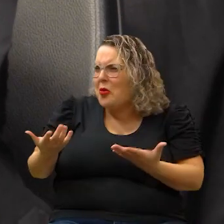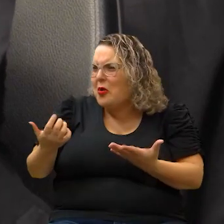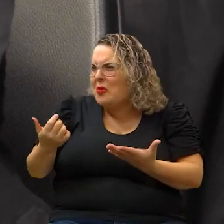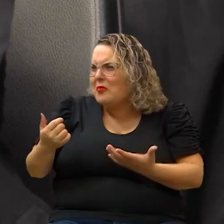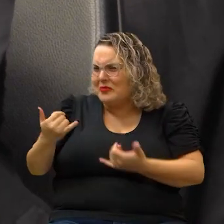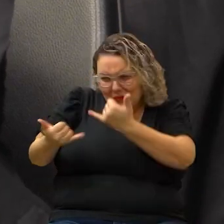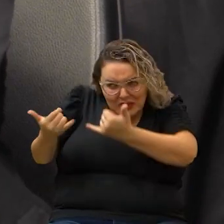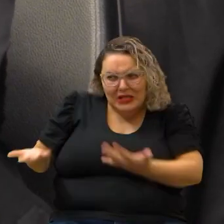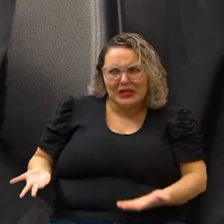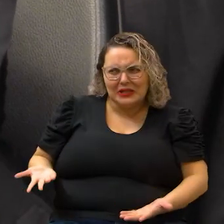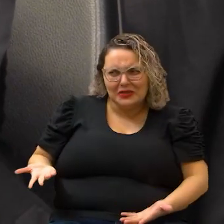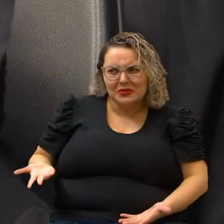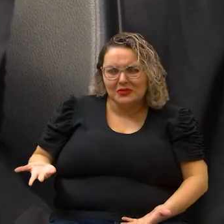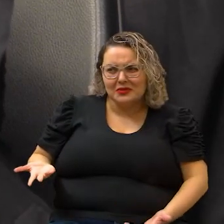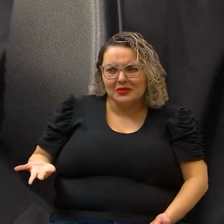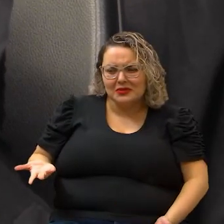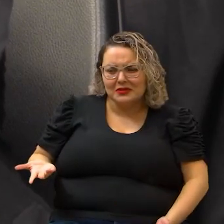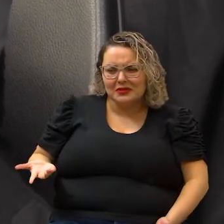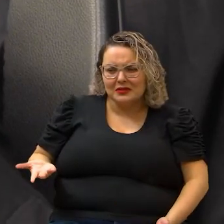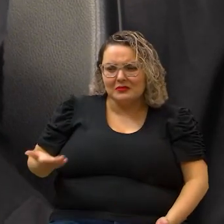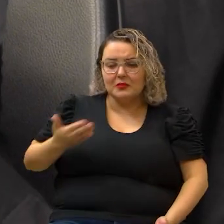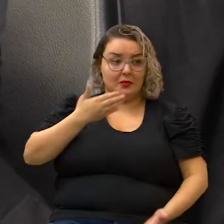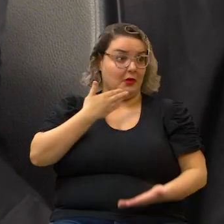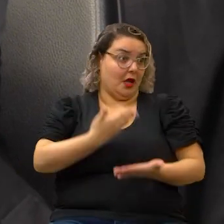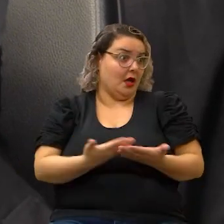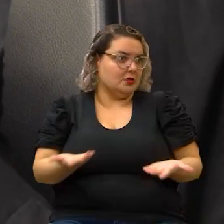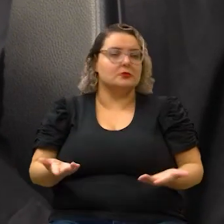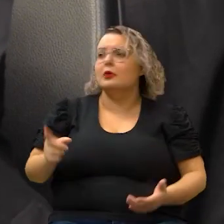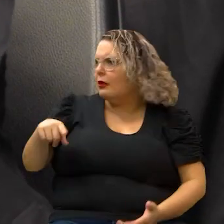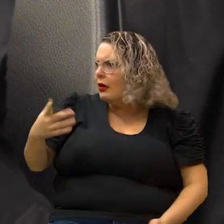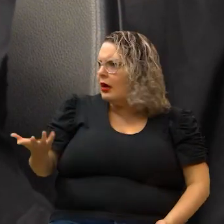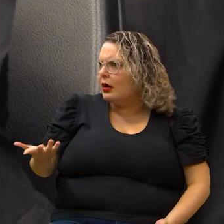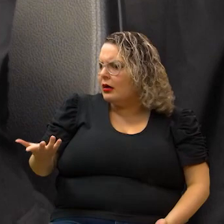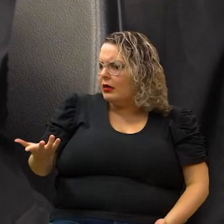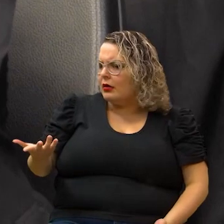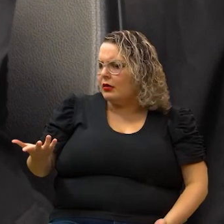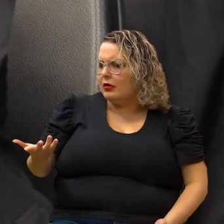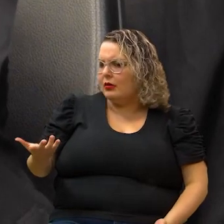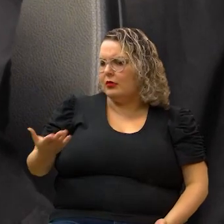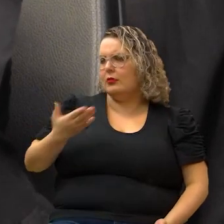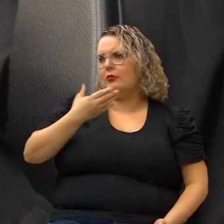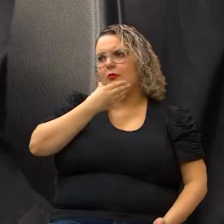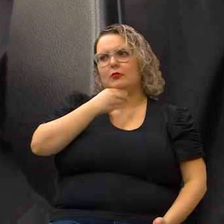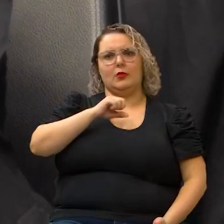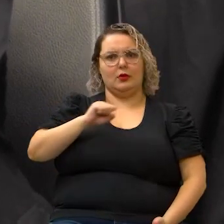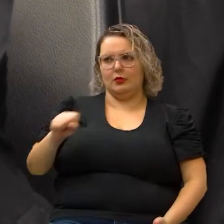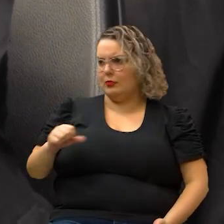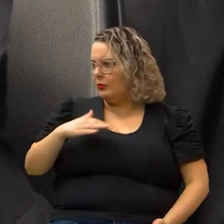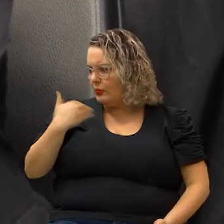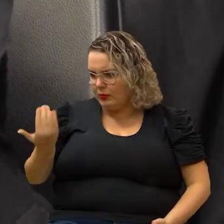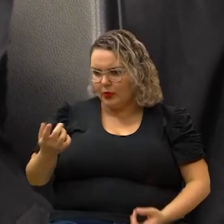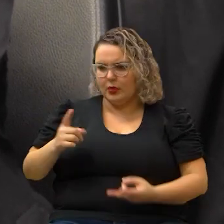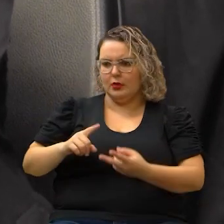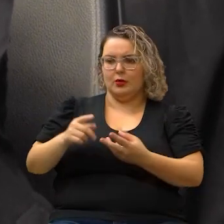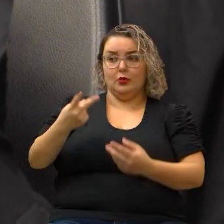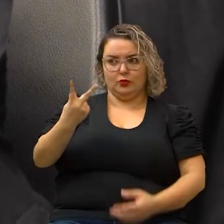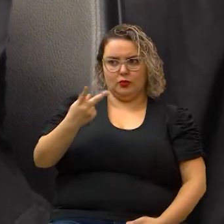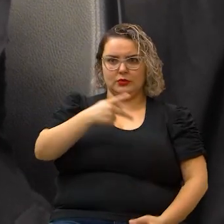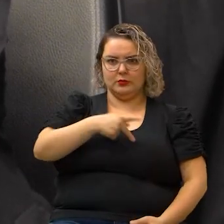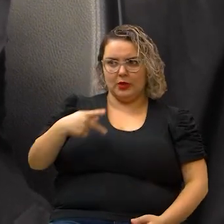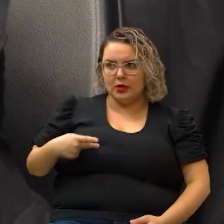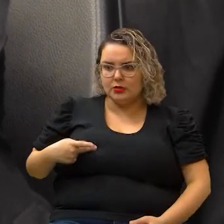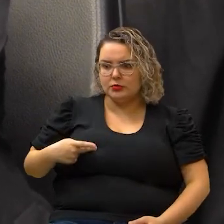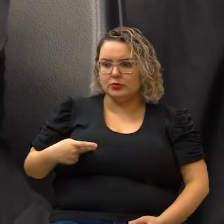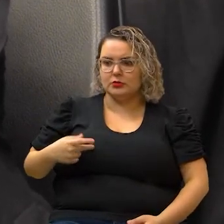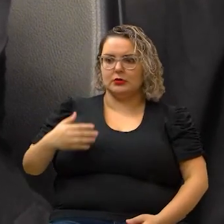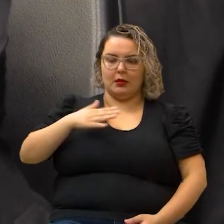falei, a senhora está de brincadeira. Eu falei, eu não estou me sentindo, né? que é. Falei, outra, olha, meu sogro tinha sido entubado, morrido. 2 Sim. pastores